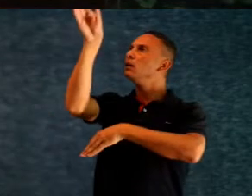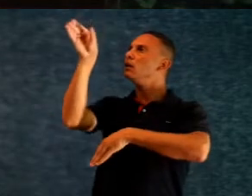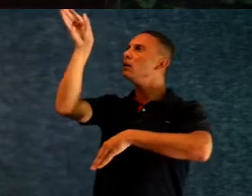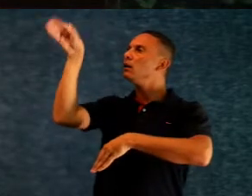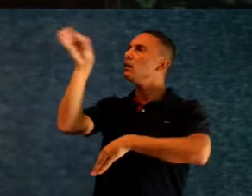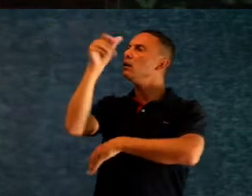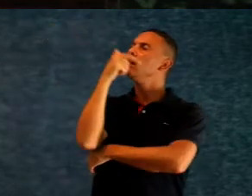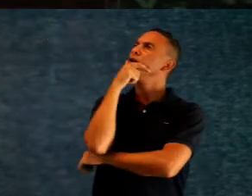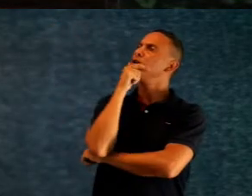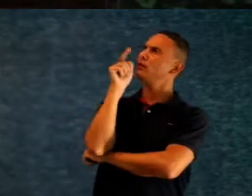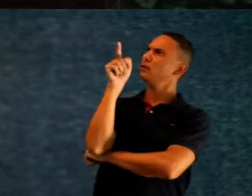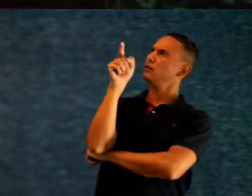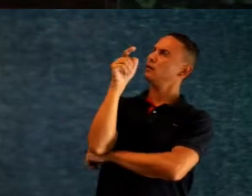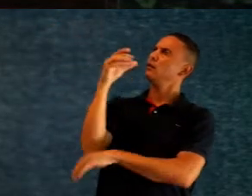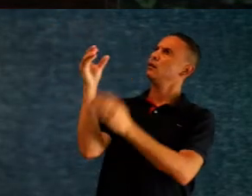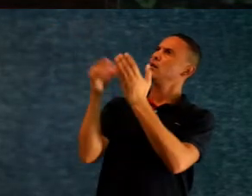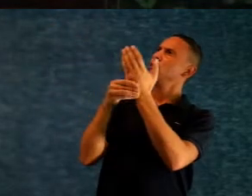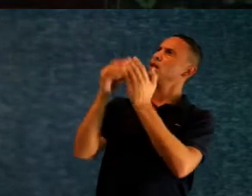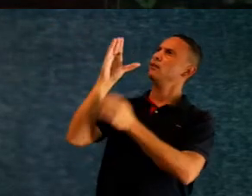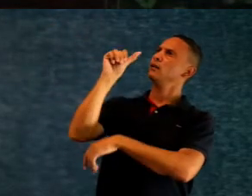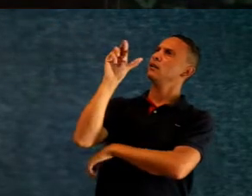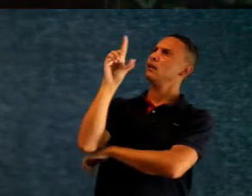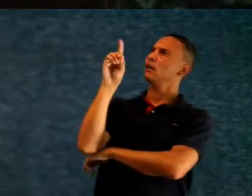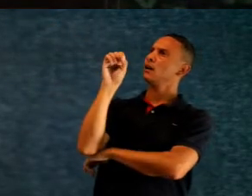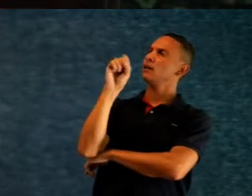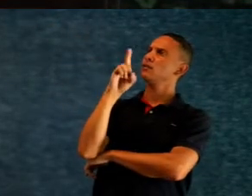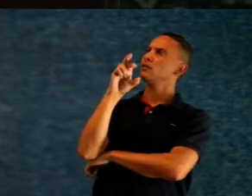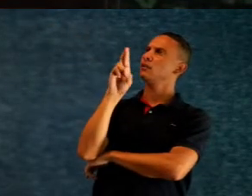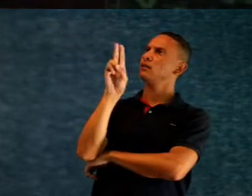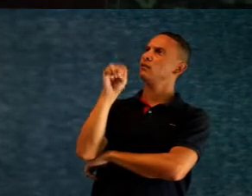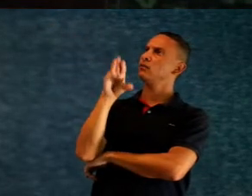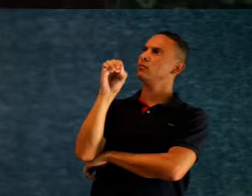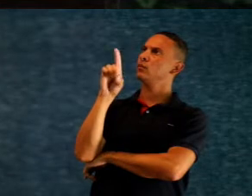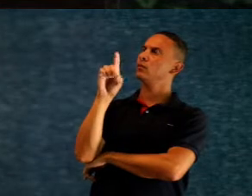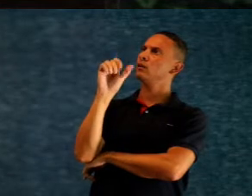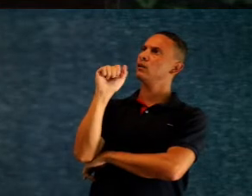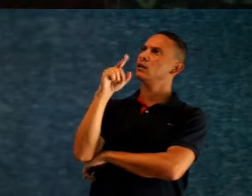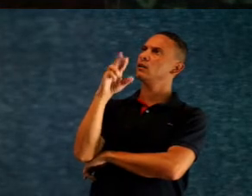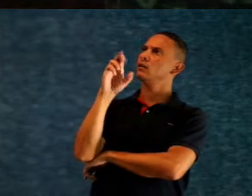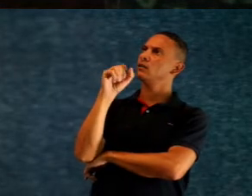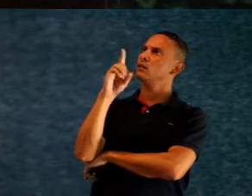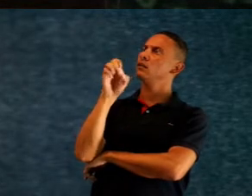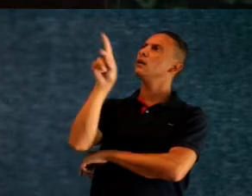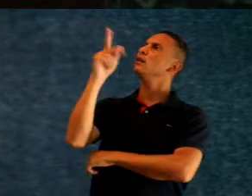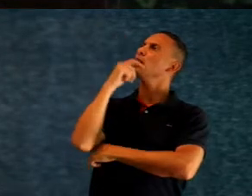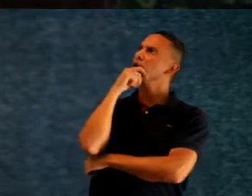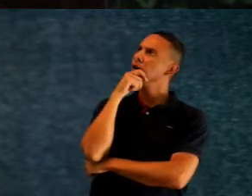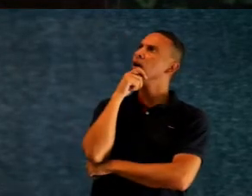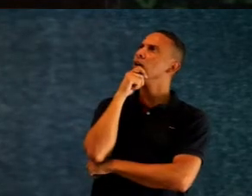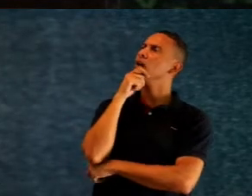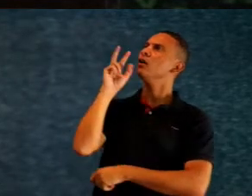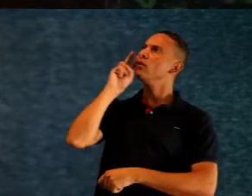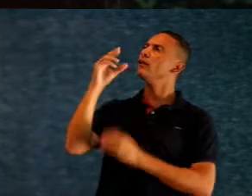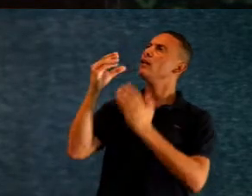Drummond de Andrade. E aí ela chega para ele e diz assim, Pedro, você gosta muito do Drummond, né? Você tem aqui, eu estou vendo todos os livros do